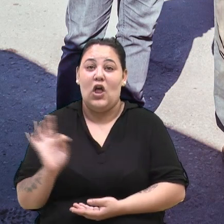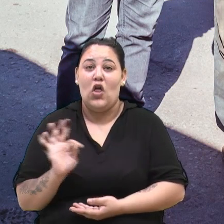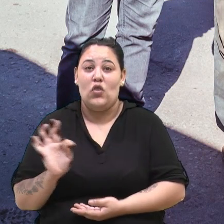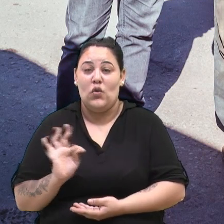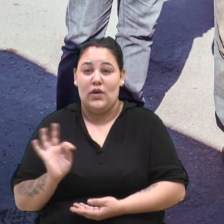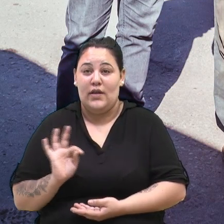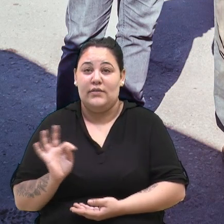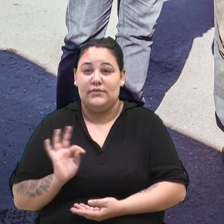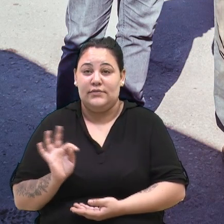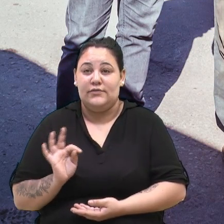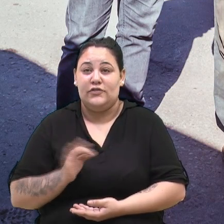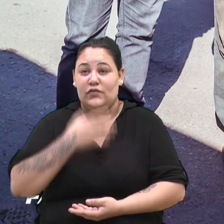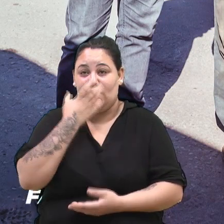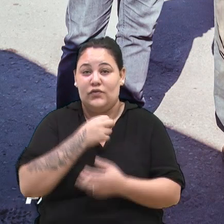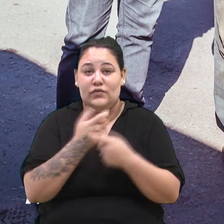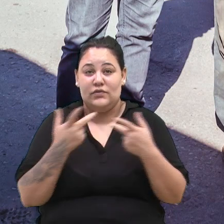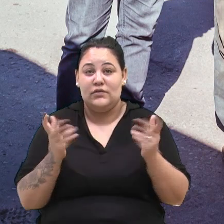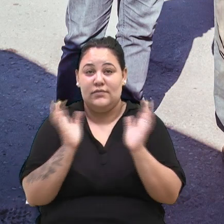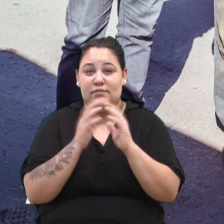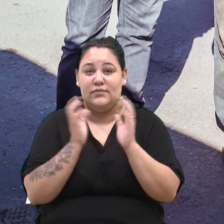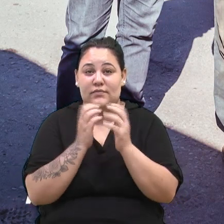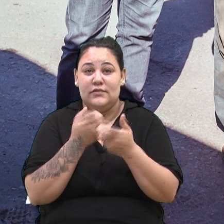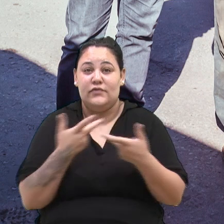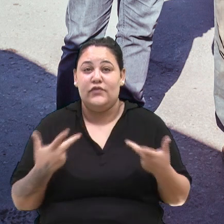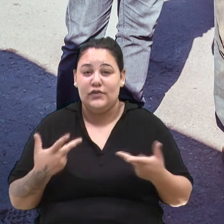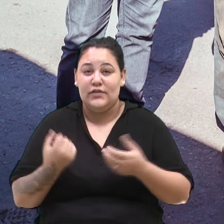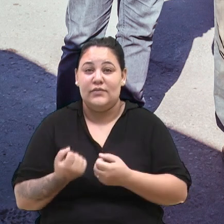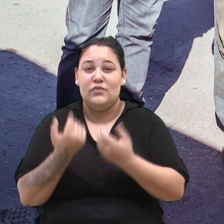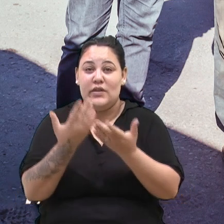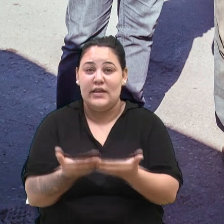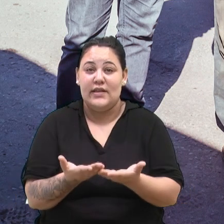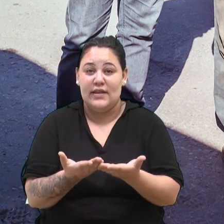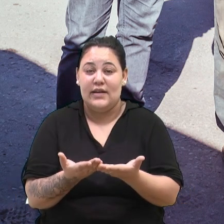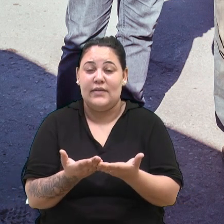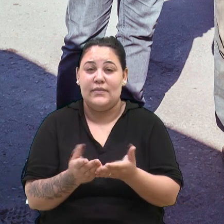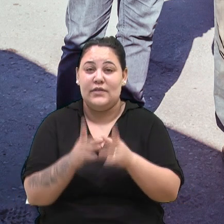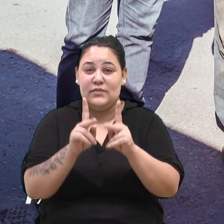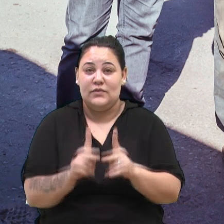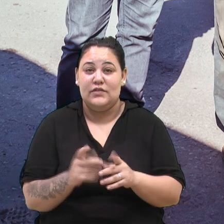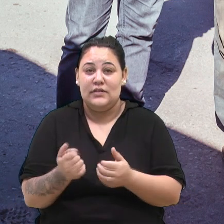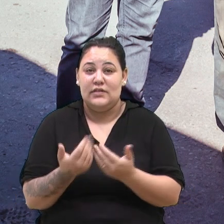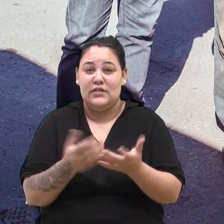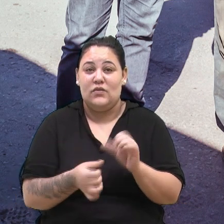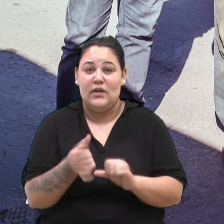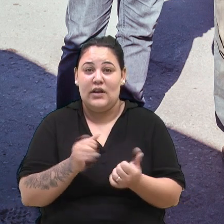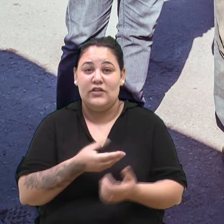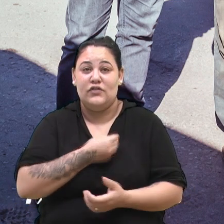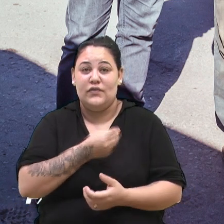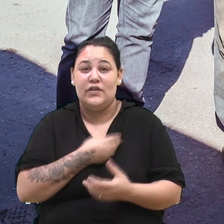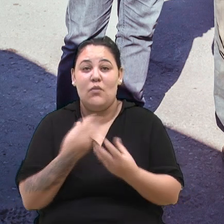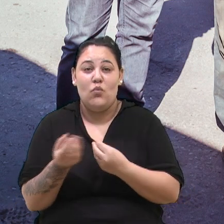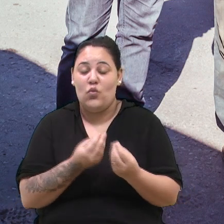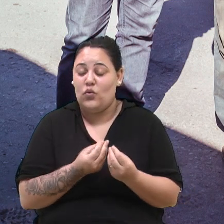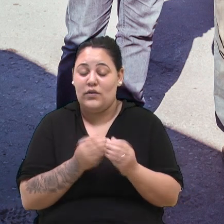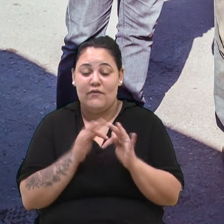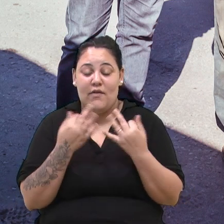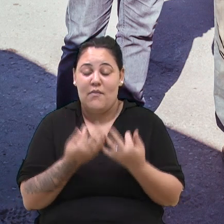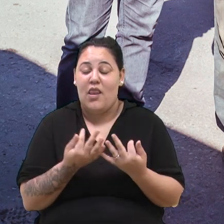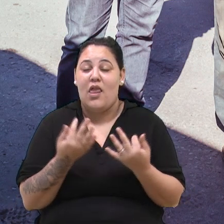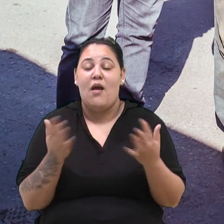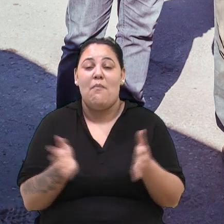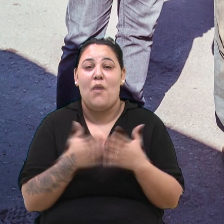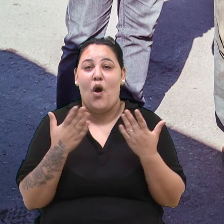570 toneladas de frutas e verduras que foram entregues, gerando qualidade de vida a muitas famílias carentes.